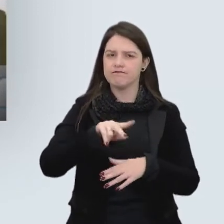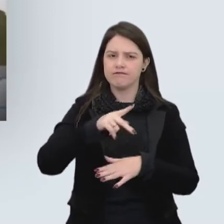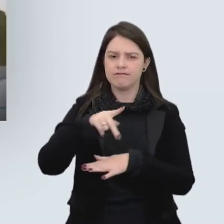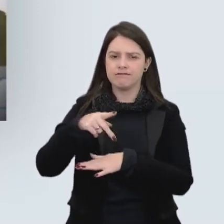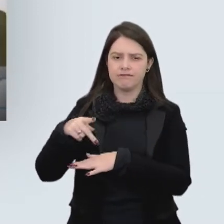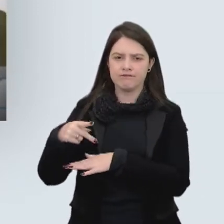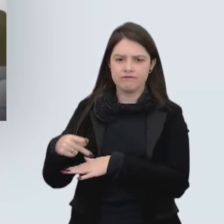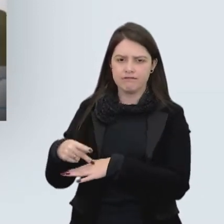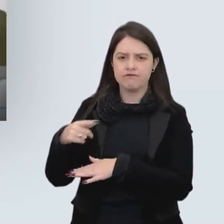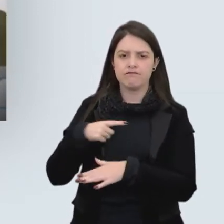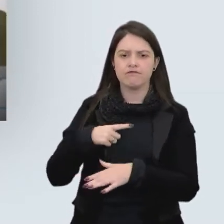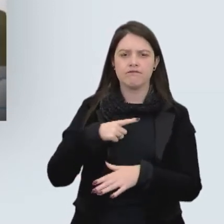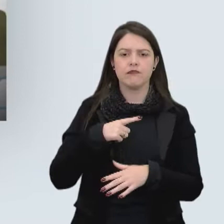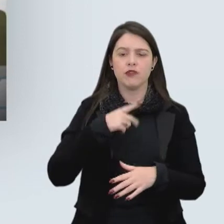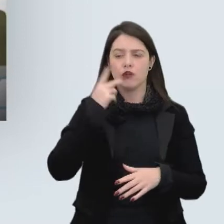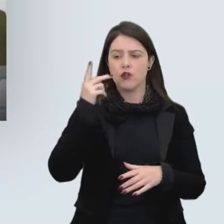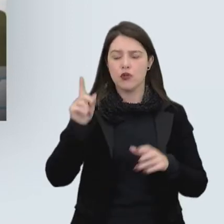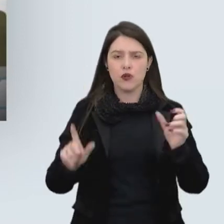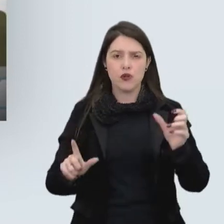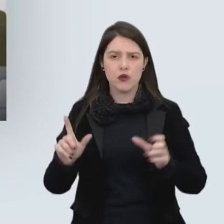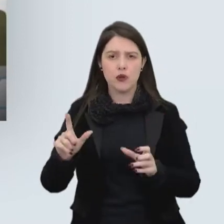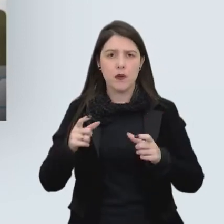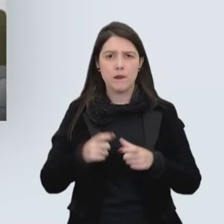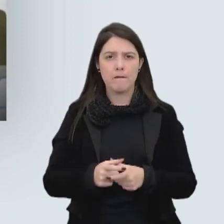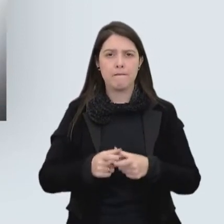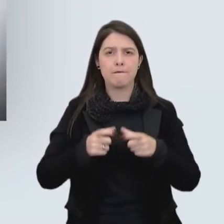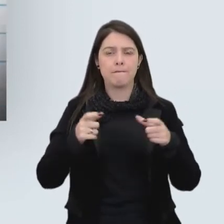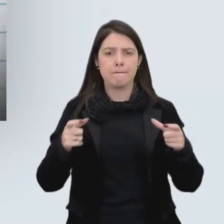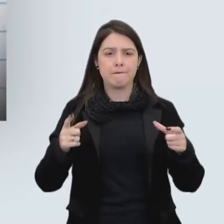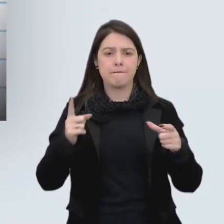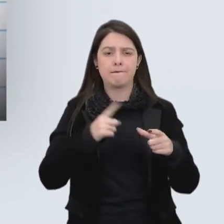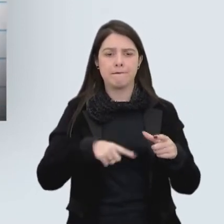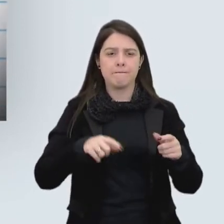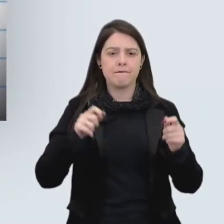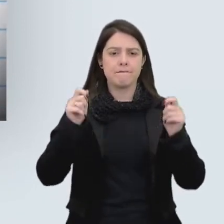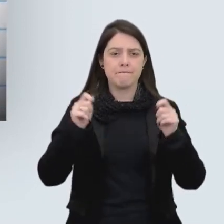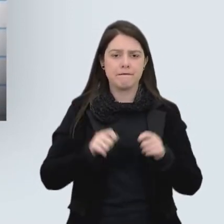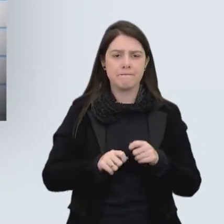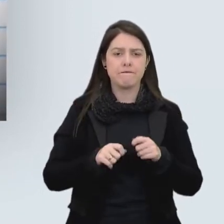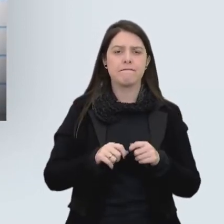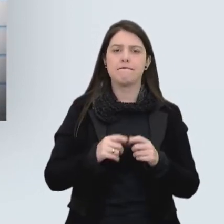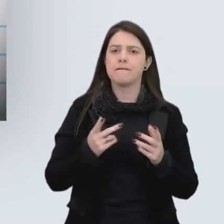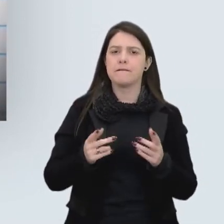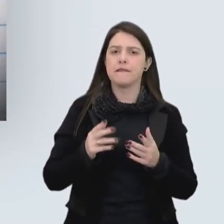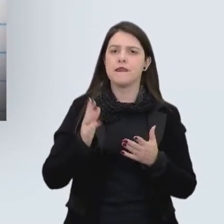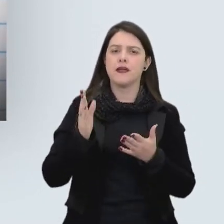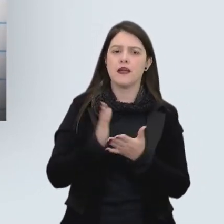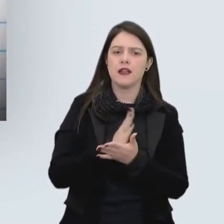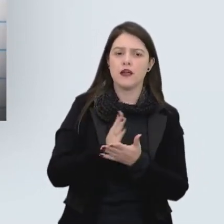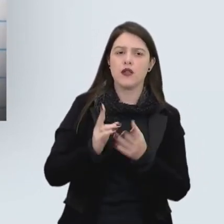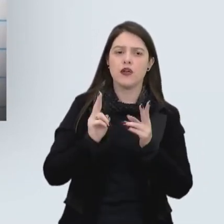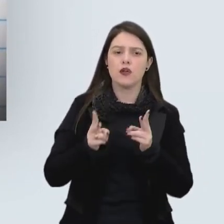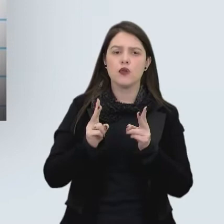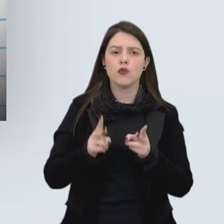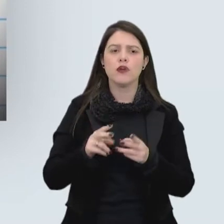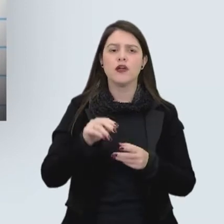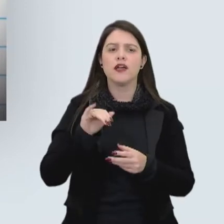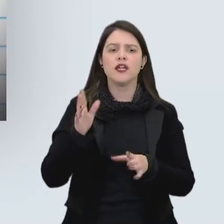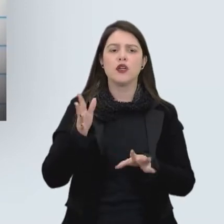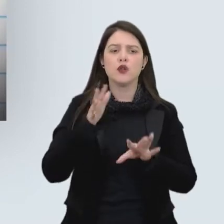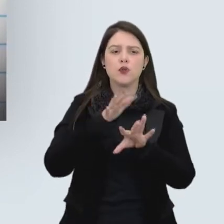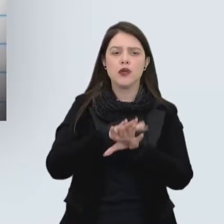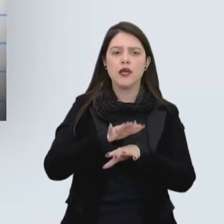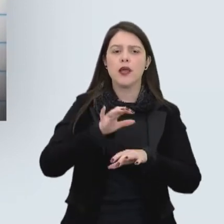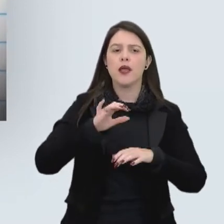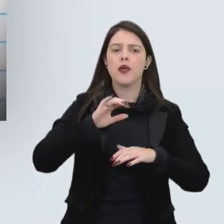e quanto aos indivíduos que promovem esse crescimento? O ODS 8 também se preocupa com eles, ao buscar a inclusão, o emprego pleno